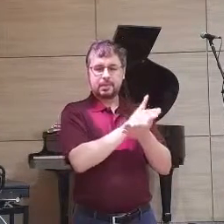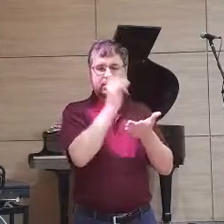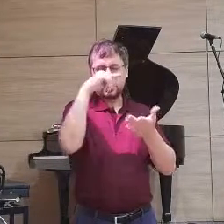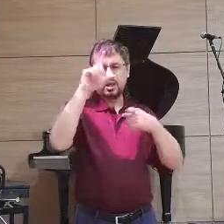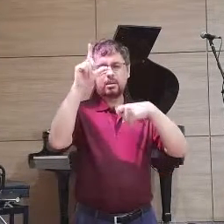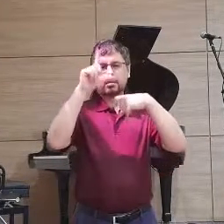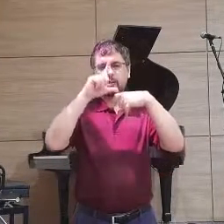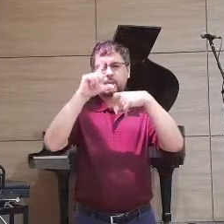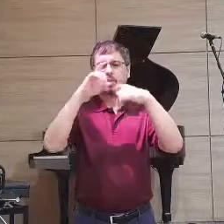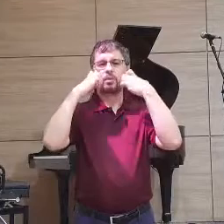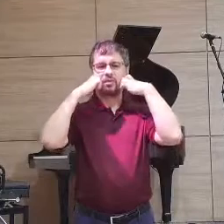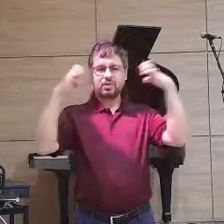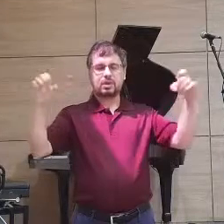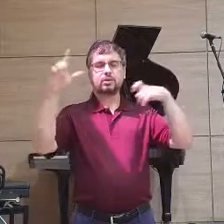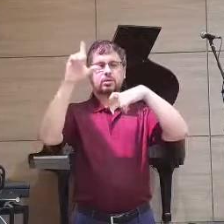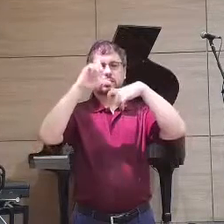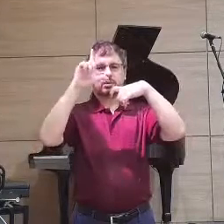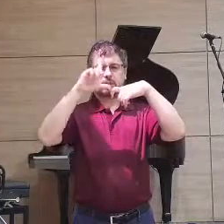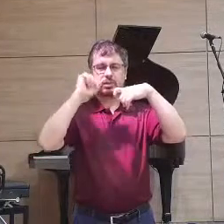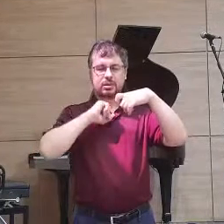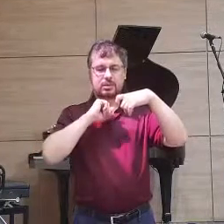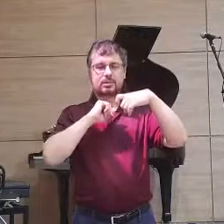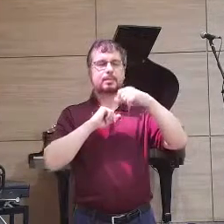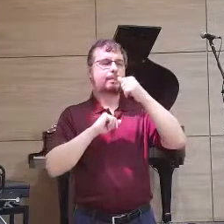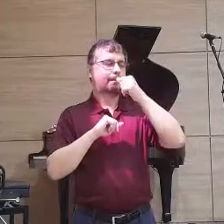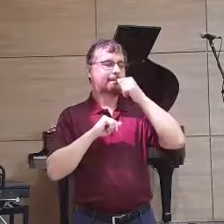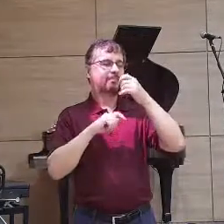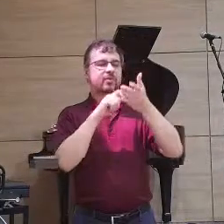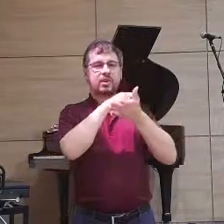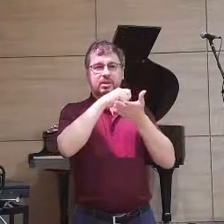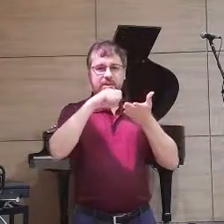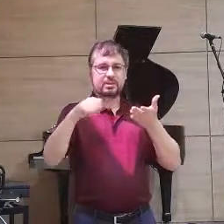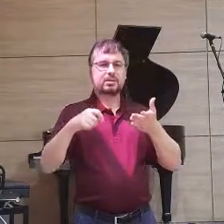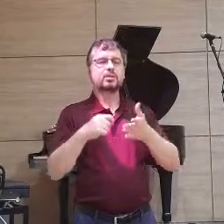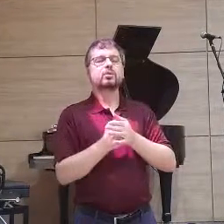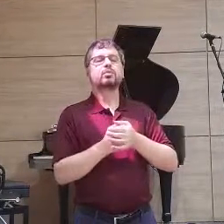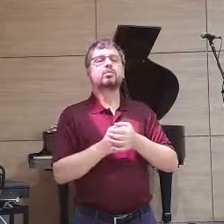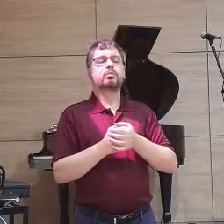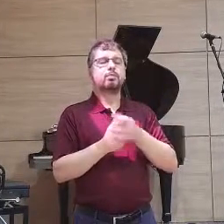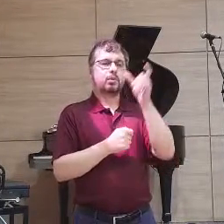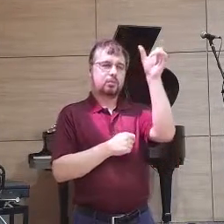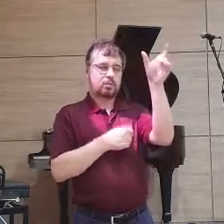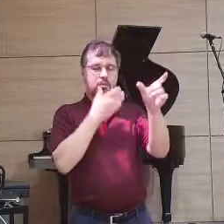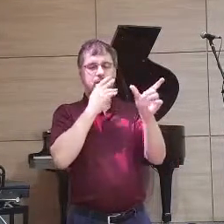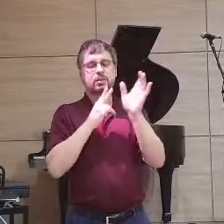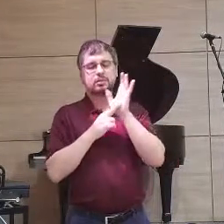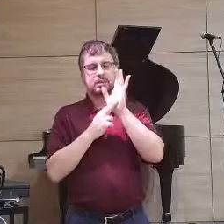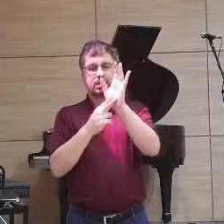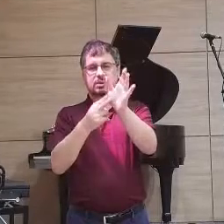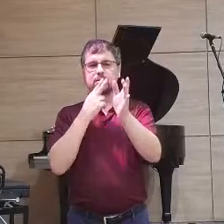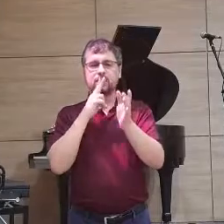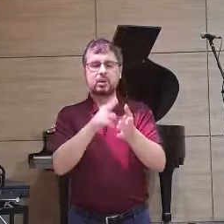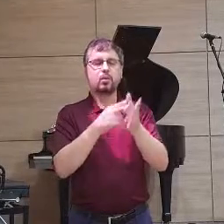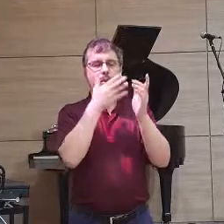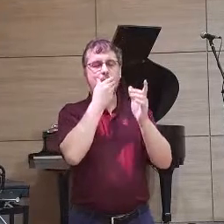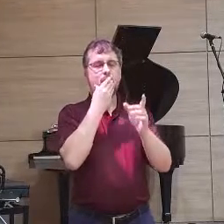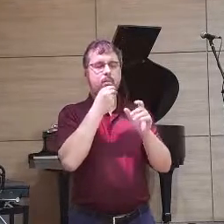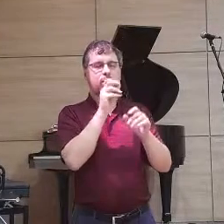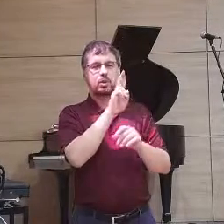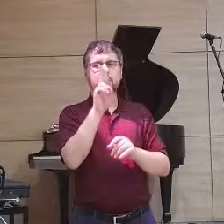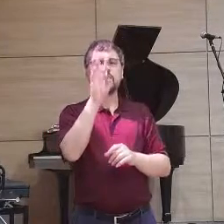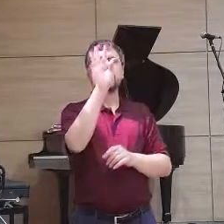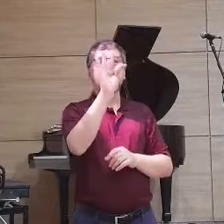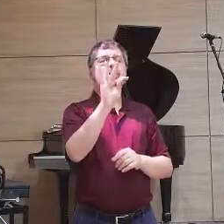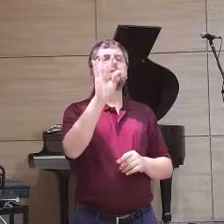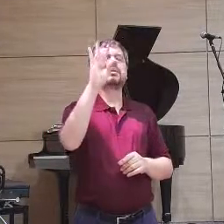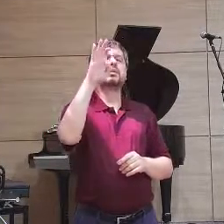Lucas tá ok nós já vimos ali esse Evangelho de Lucas ele foi escrito para um senhor o Nobre senhor chamado Teófilo e